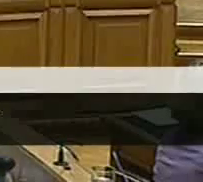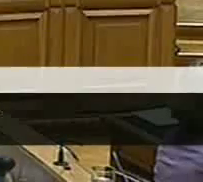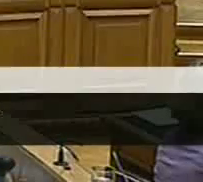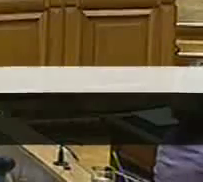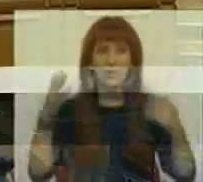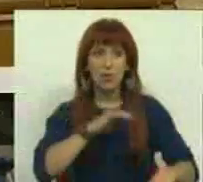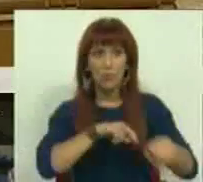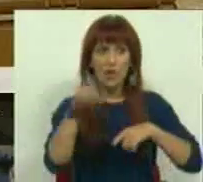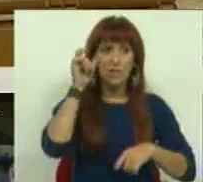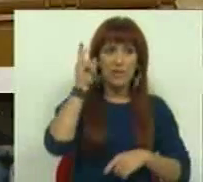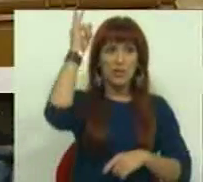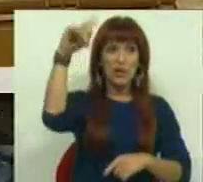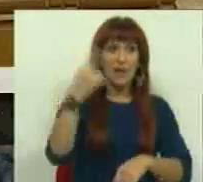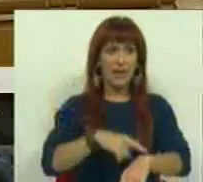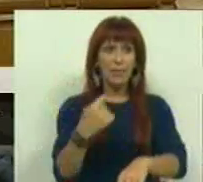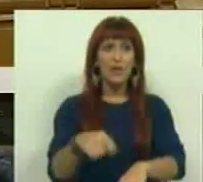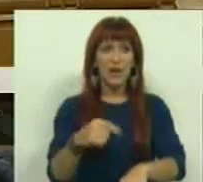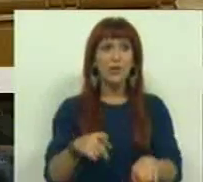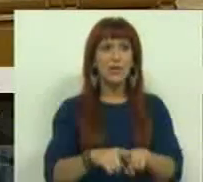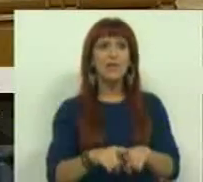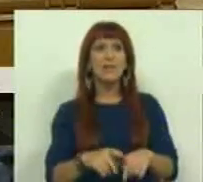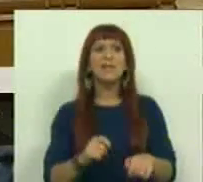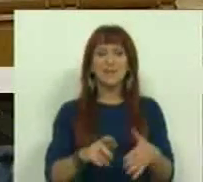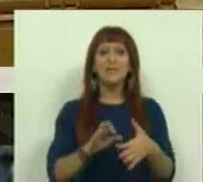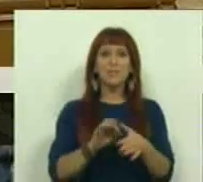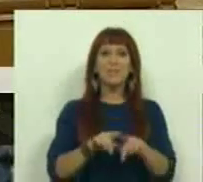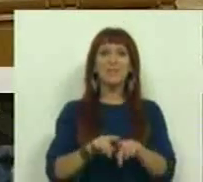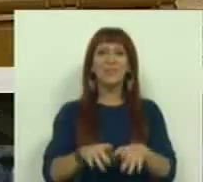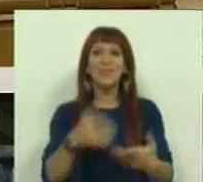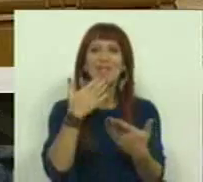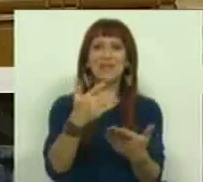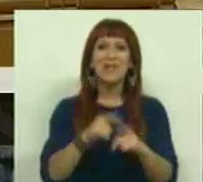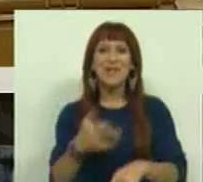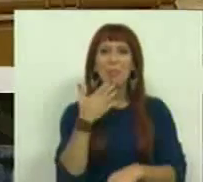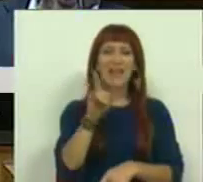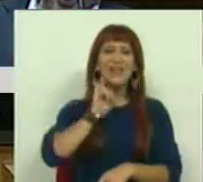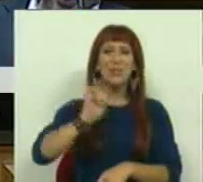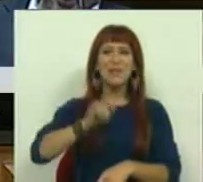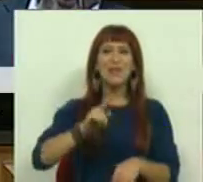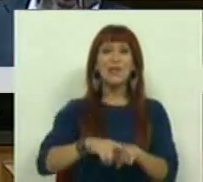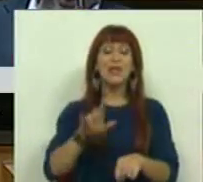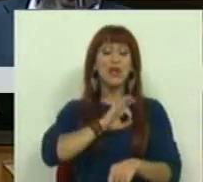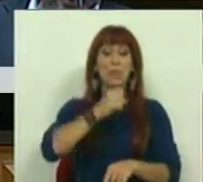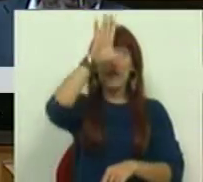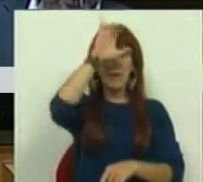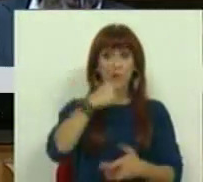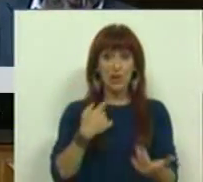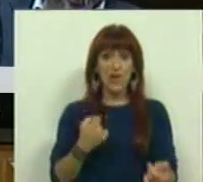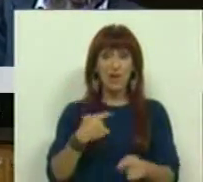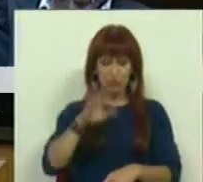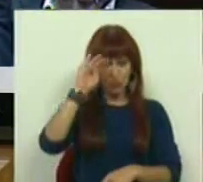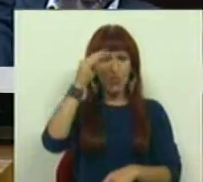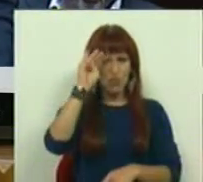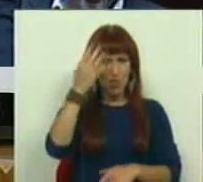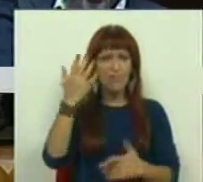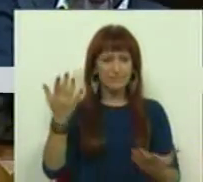Deputado Francisco Louçã ainda dispõe de tempo, embora pouco. Faz favor. Muito obrigado, Sra. Presidente. Sr. Primeiro-Ministro, eu bem